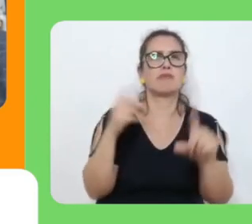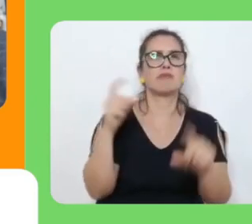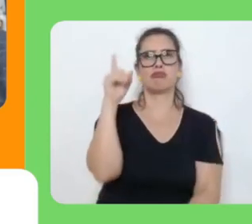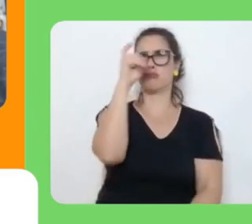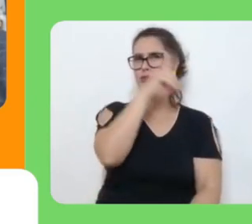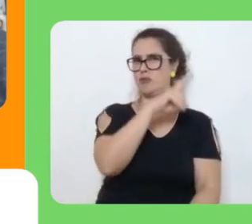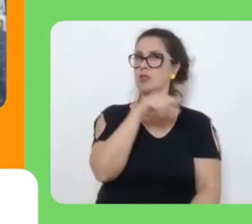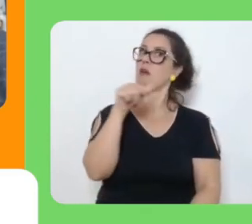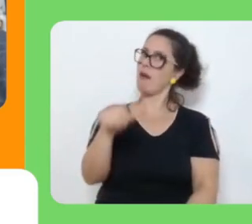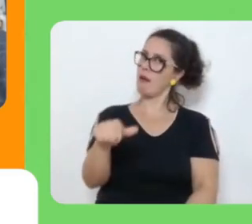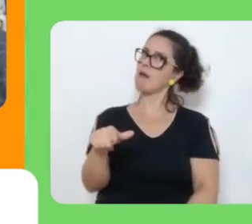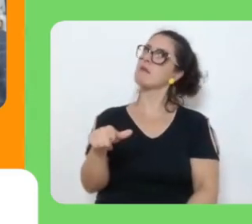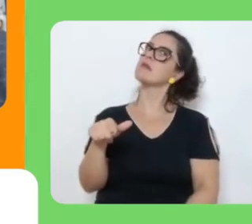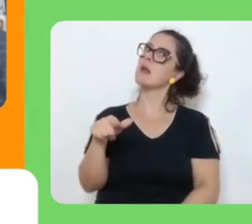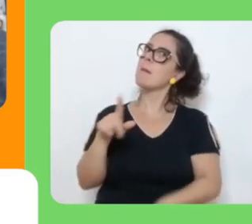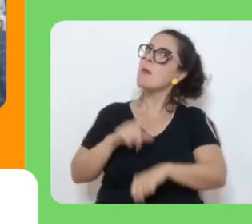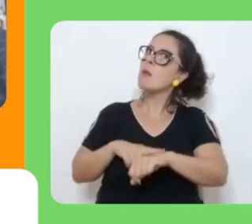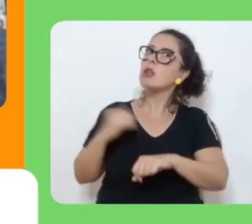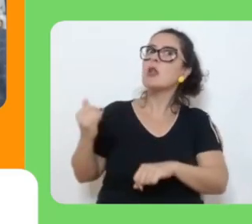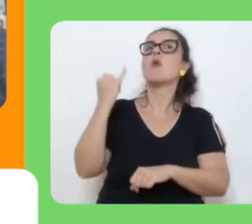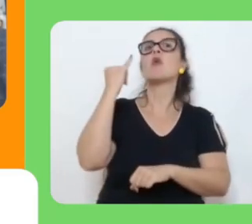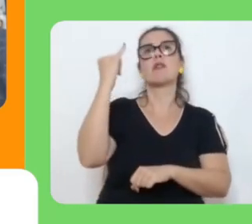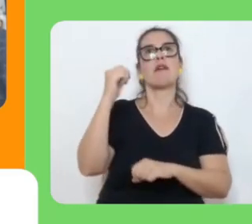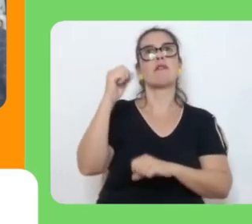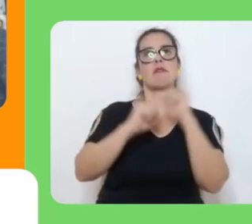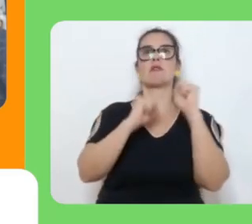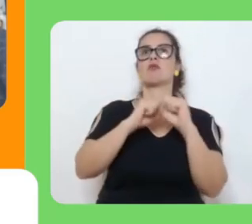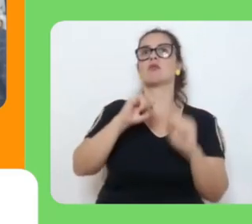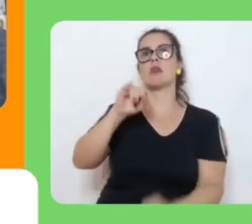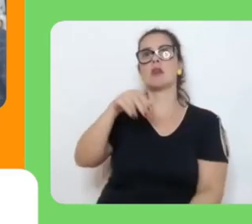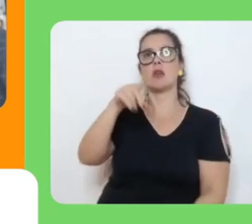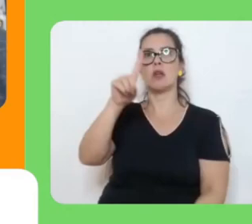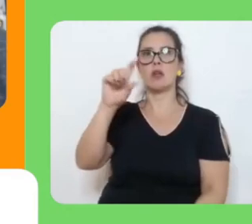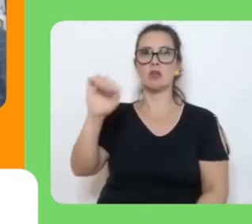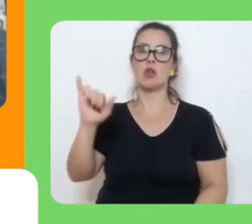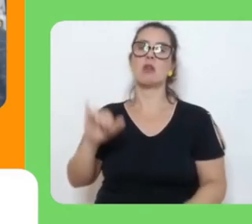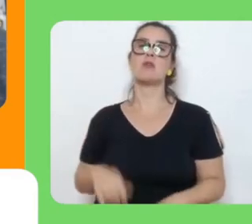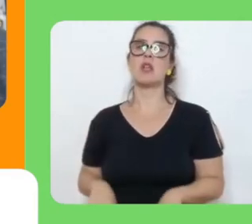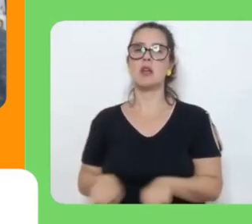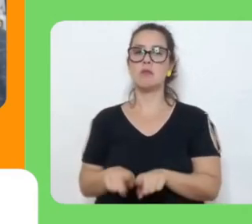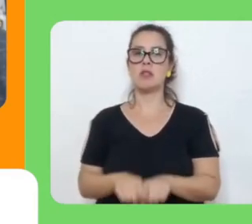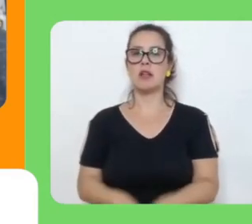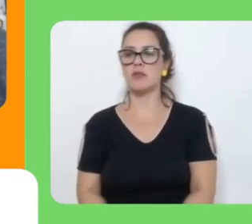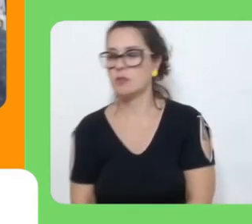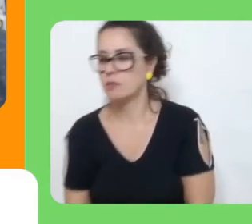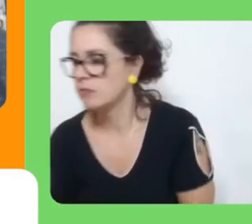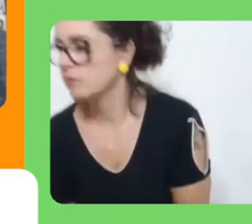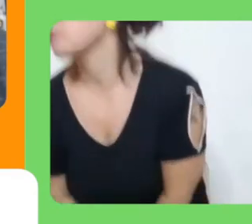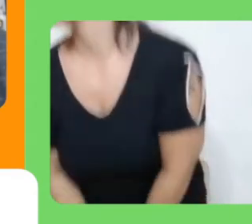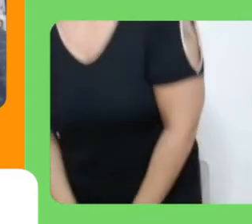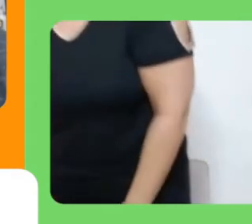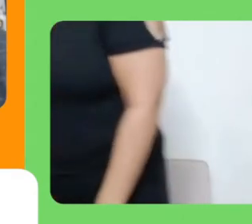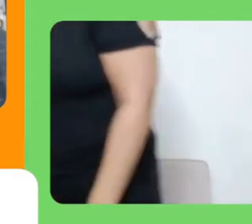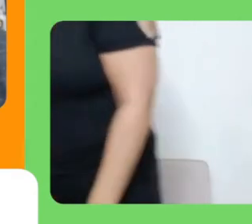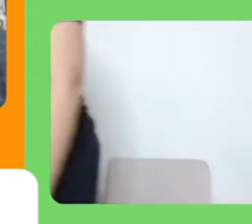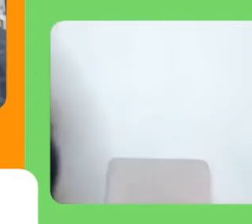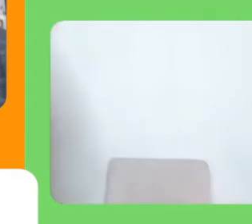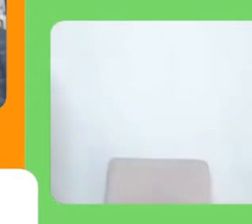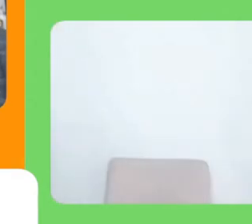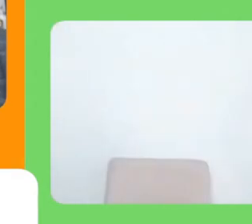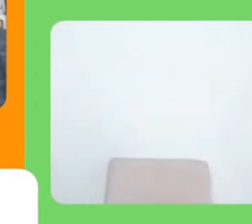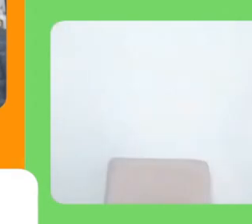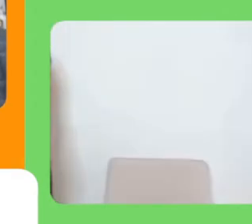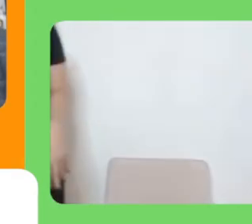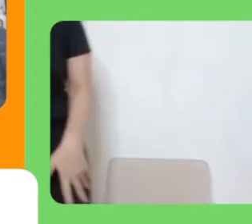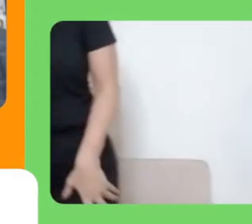incrível dentro dessa indústria indie, né? Trouxe E autonomia para o só desenvolvedor. dando a informação para as pessoas, o shareware do Doom é só a primeira fase, tá?